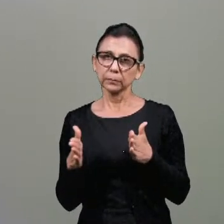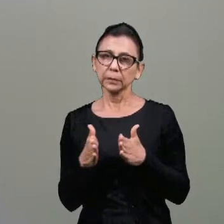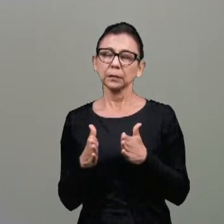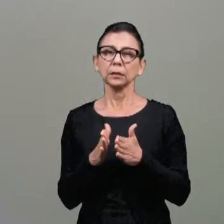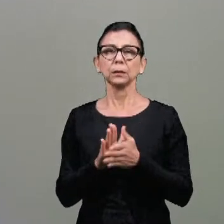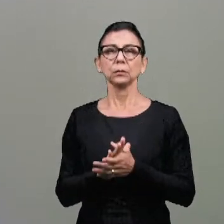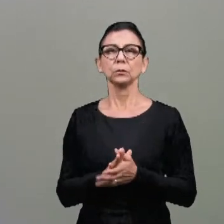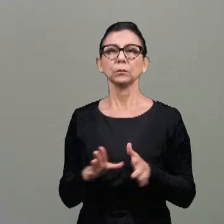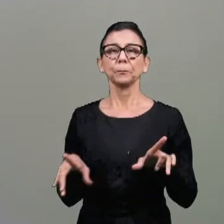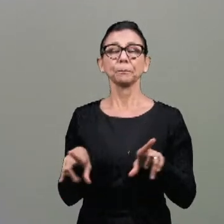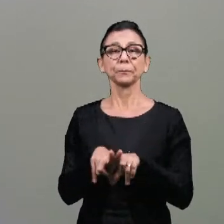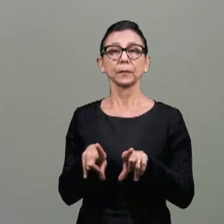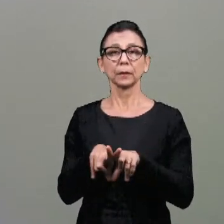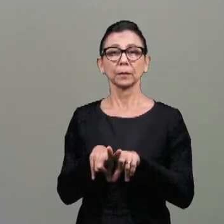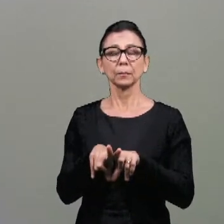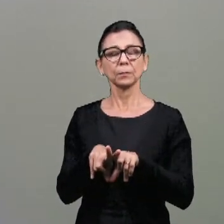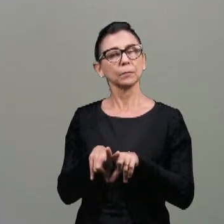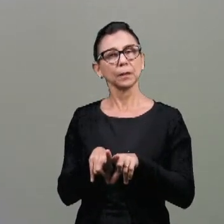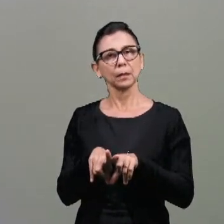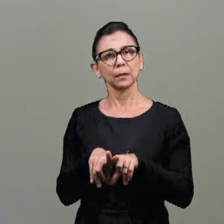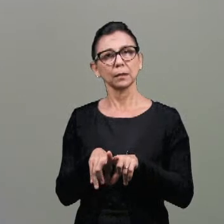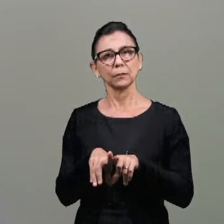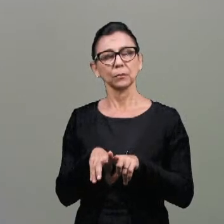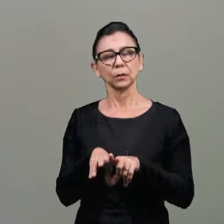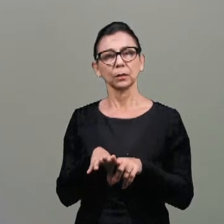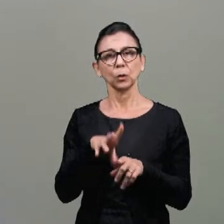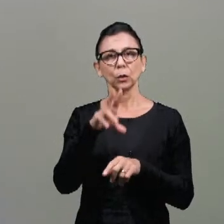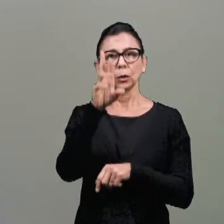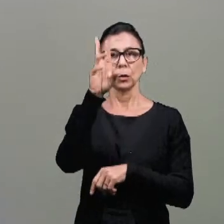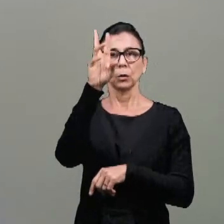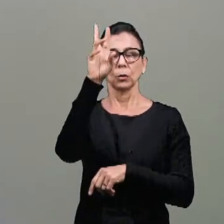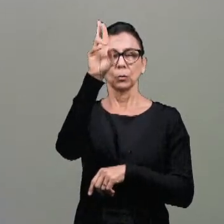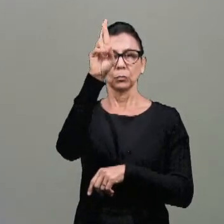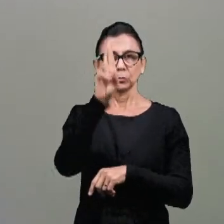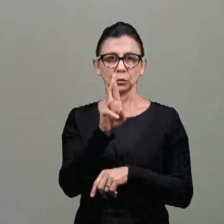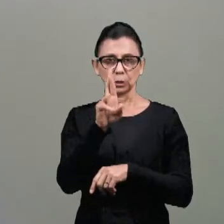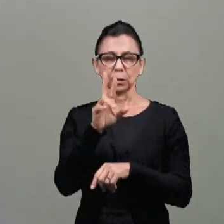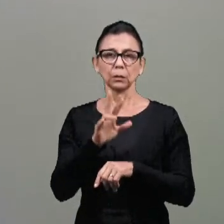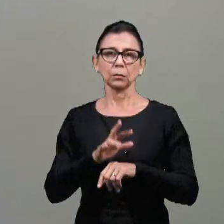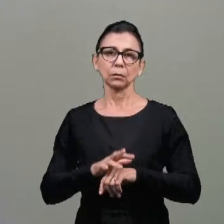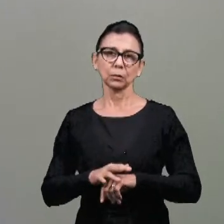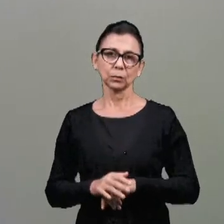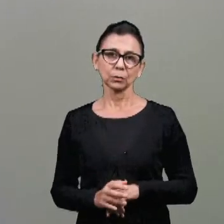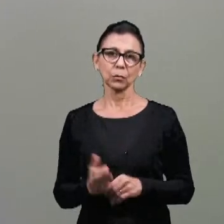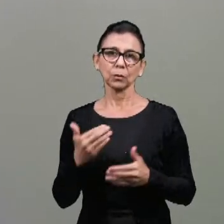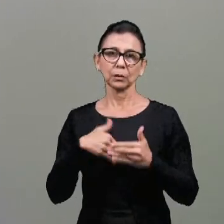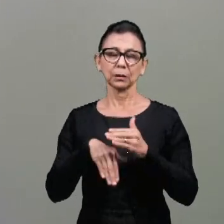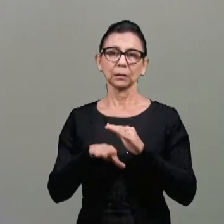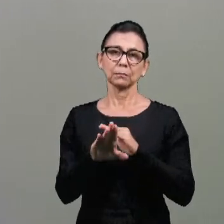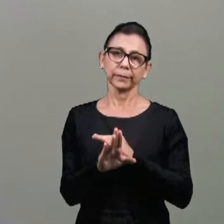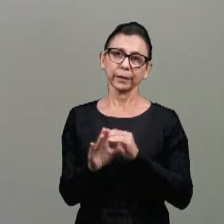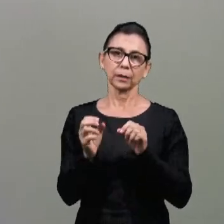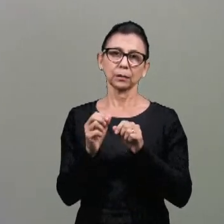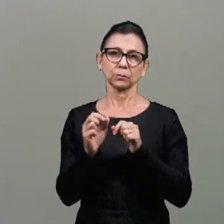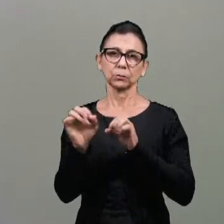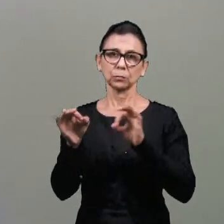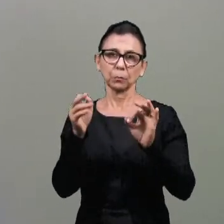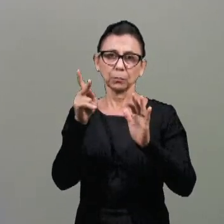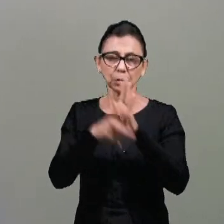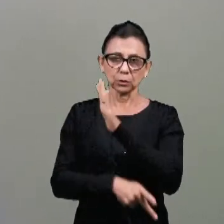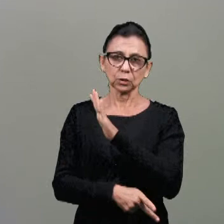que tivemos a oportunidade de nos conhecermos nesse período, né, João? E de trabalharmos juntos em alguns